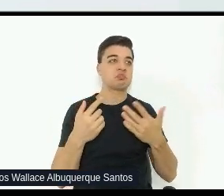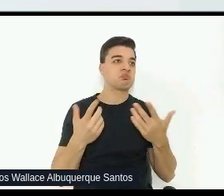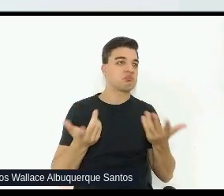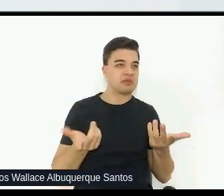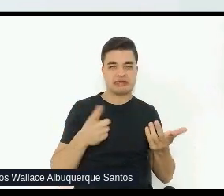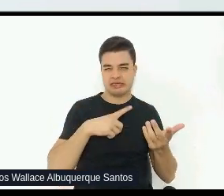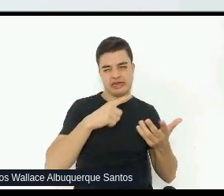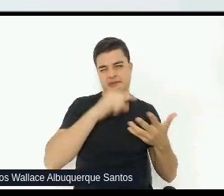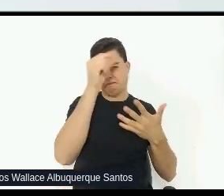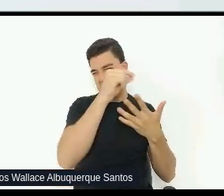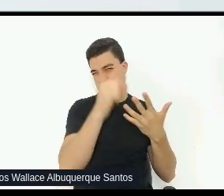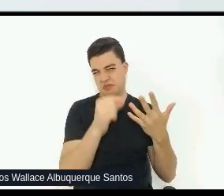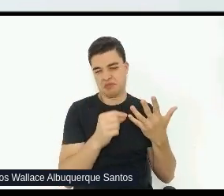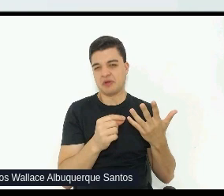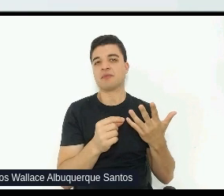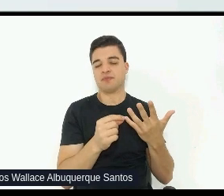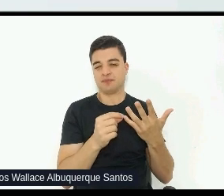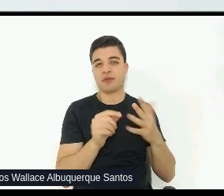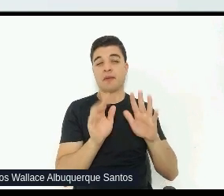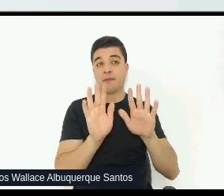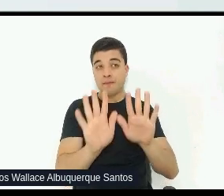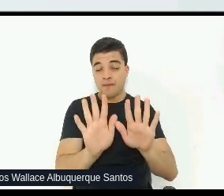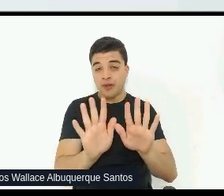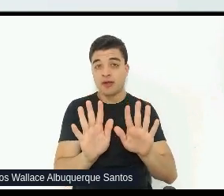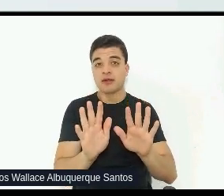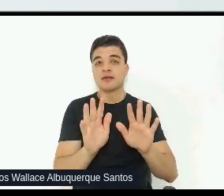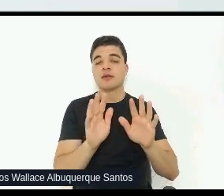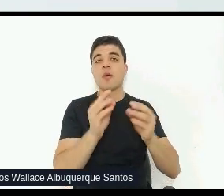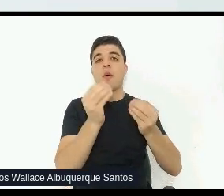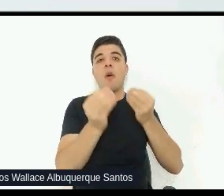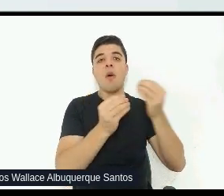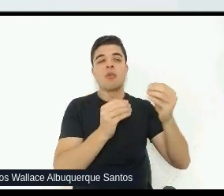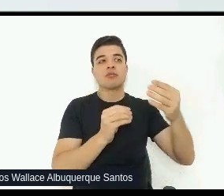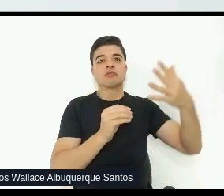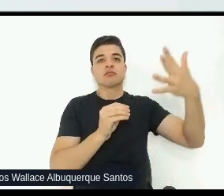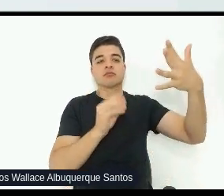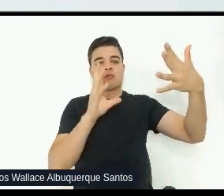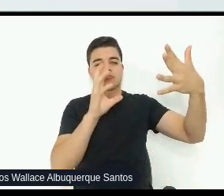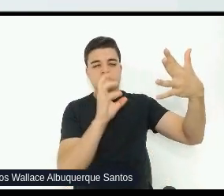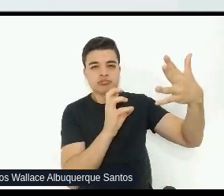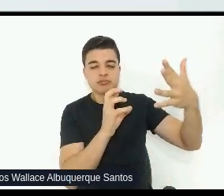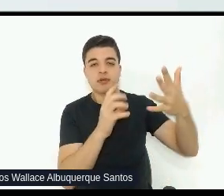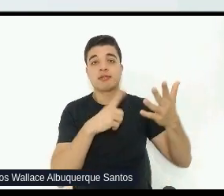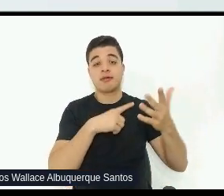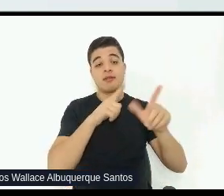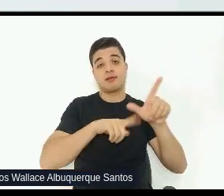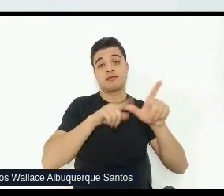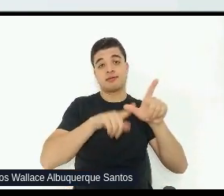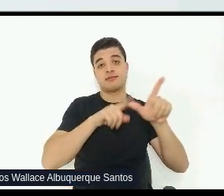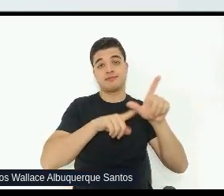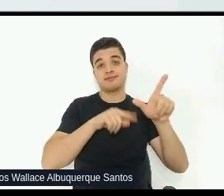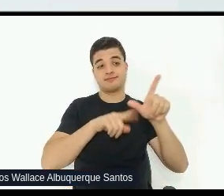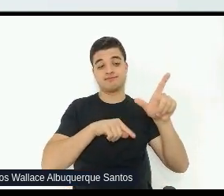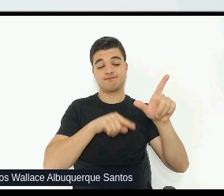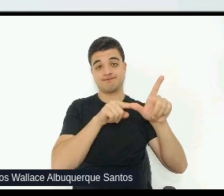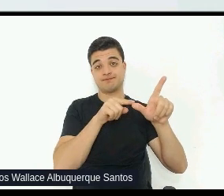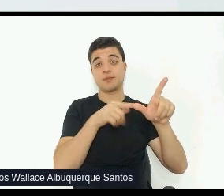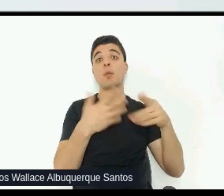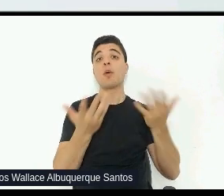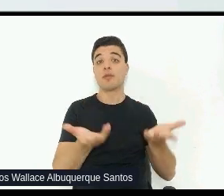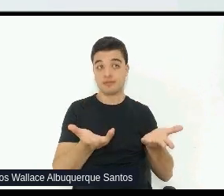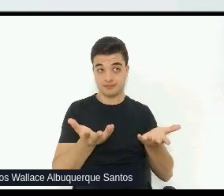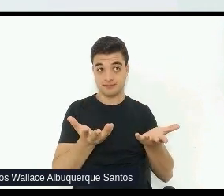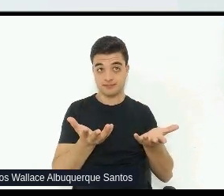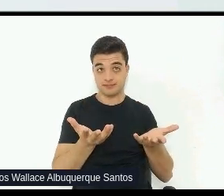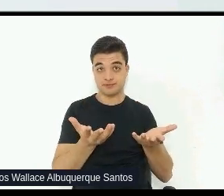outras questões quando a gente fala sobre legibilidade, né? E a tipografia que a gente está usando? Será que usar